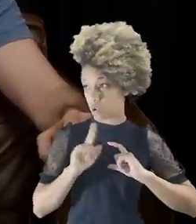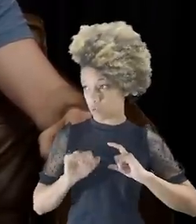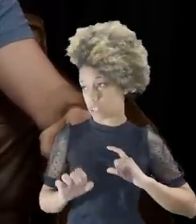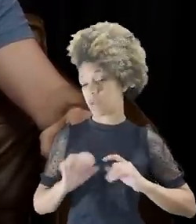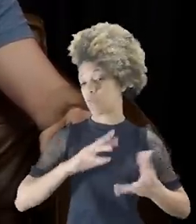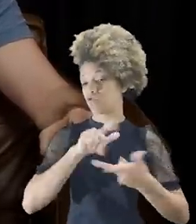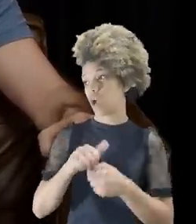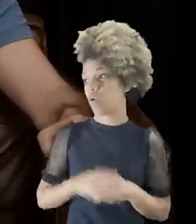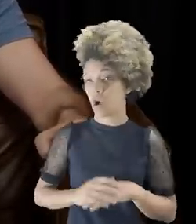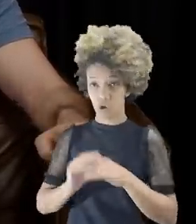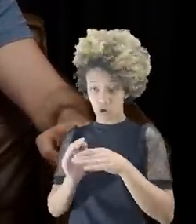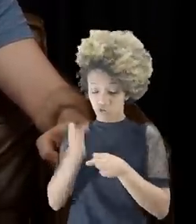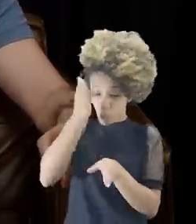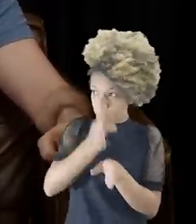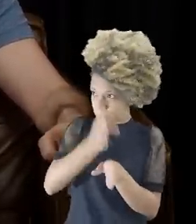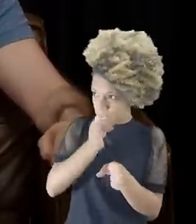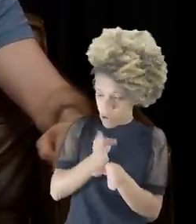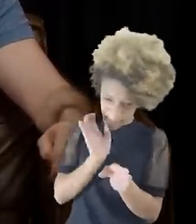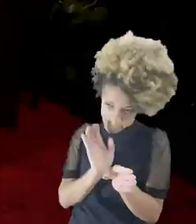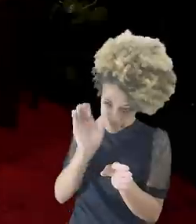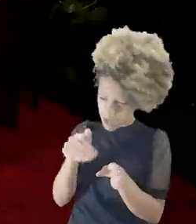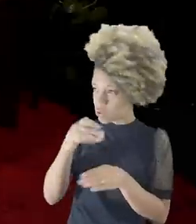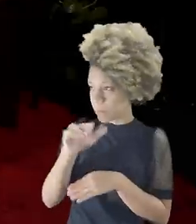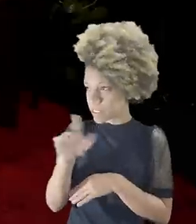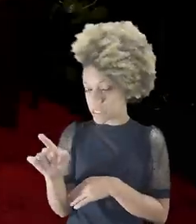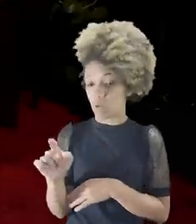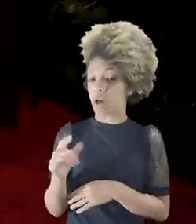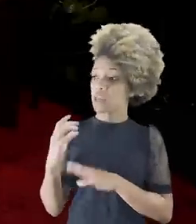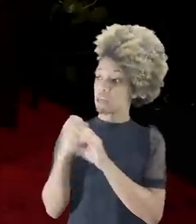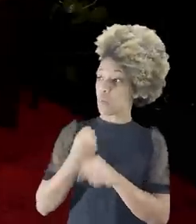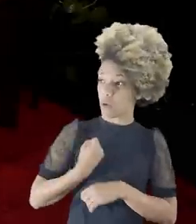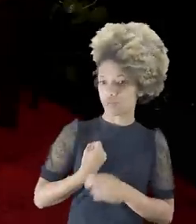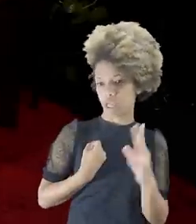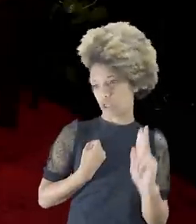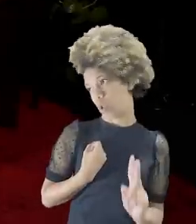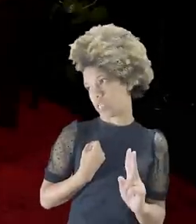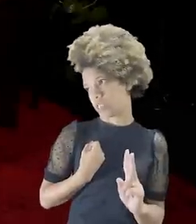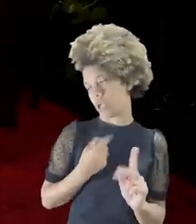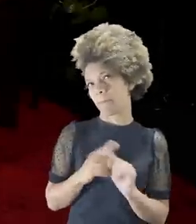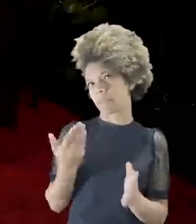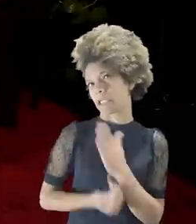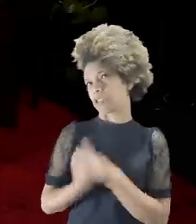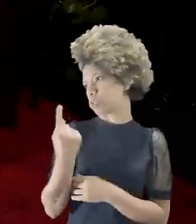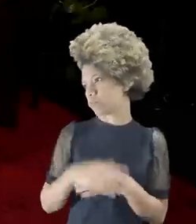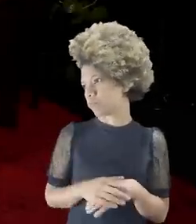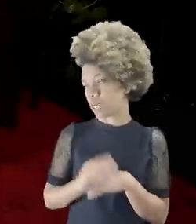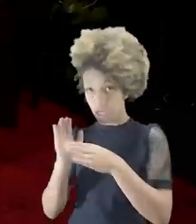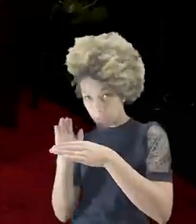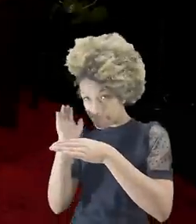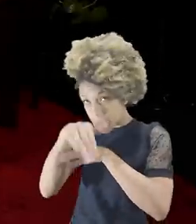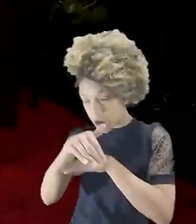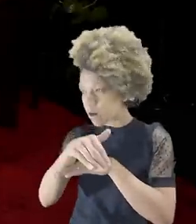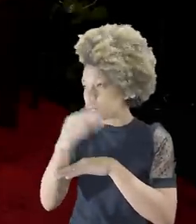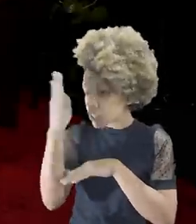com uma bola de do meio da quadra do Marcel que vale que vale dois mas tava perdendo acho que por um ponto e ele faz no meio da